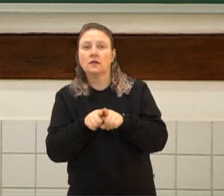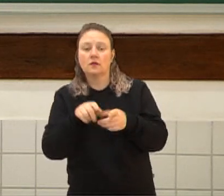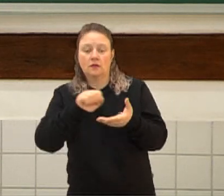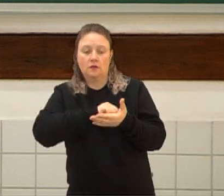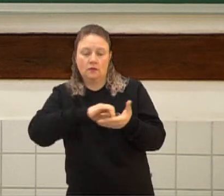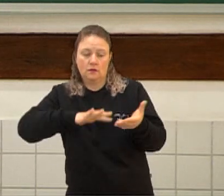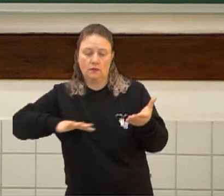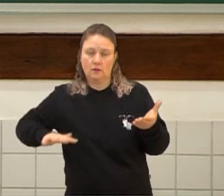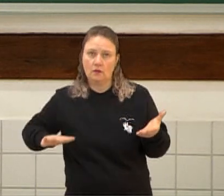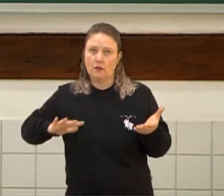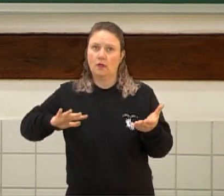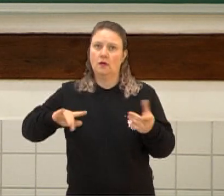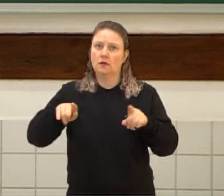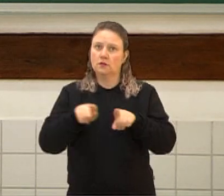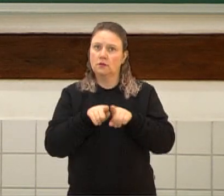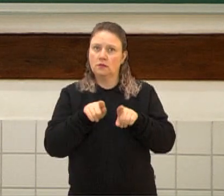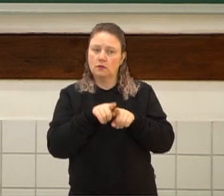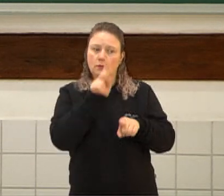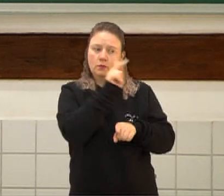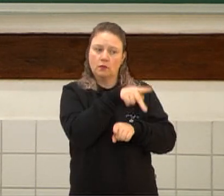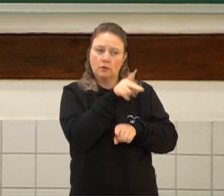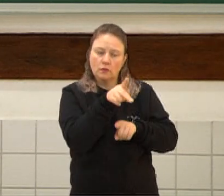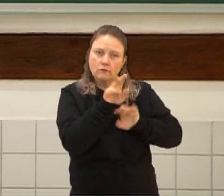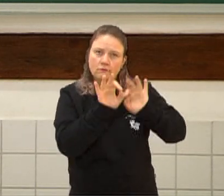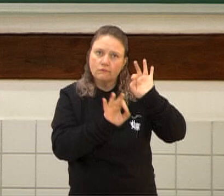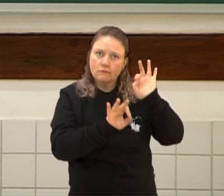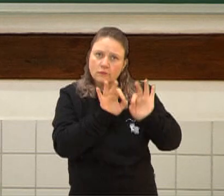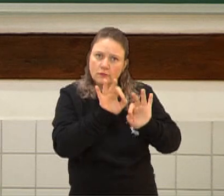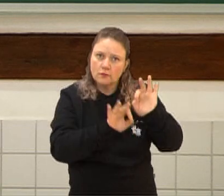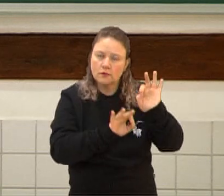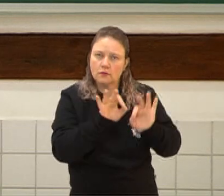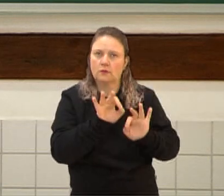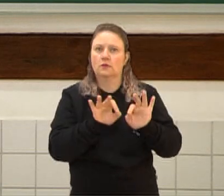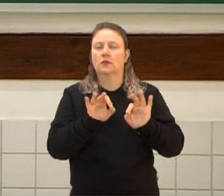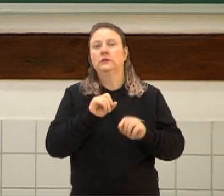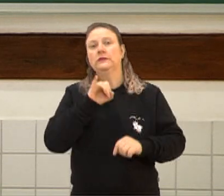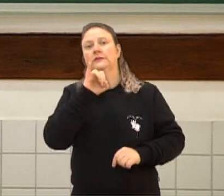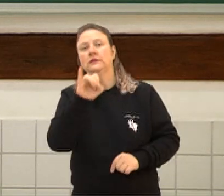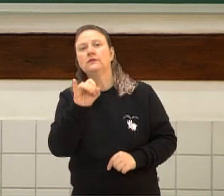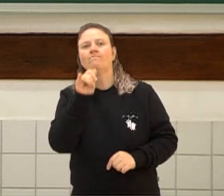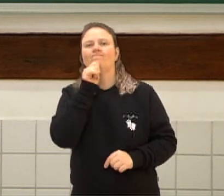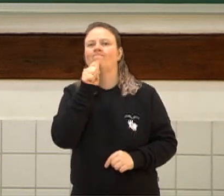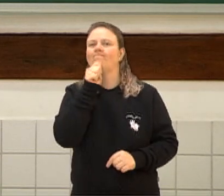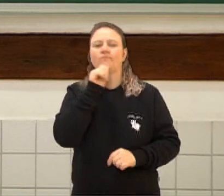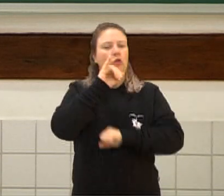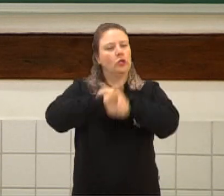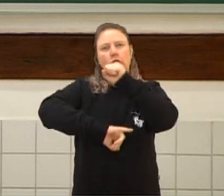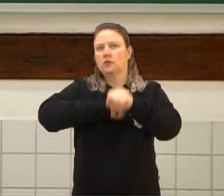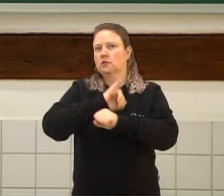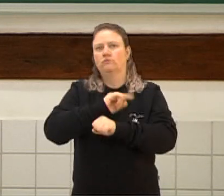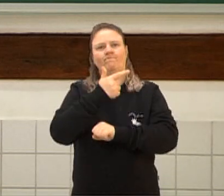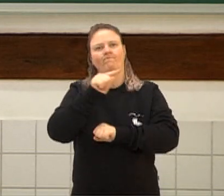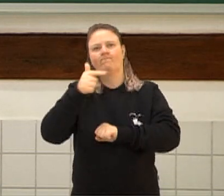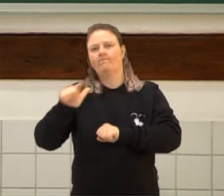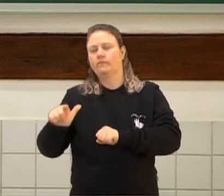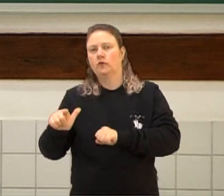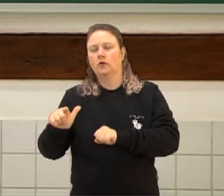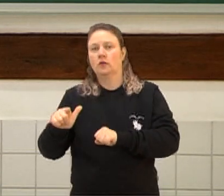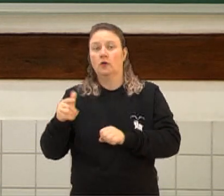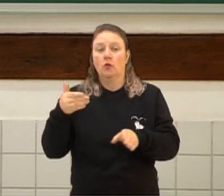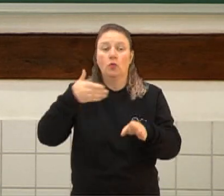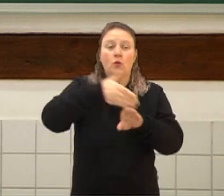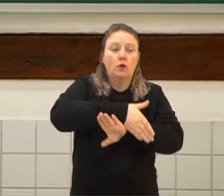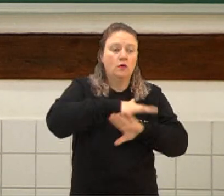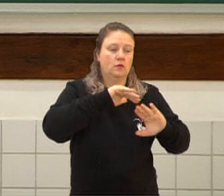atividades obrigatórias que o professor coloca? Você que não tem acesso ao Class e está vendo agora pela TV, você está indo na escola buscando